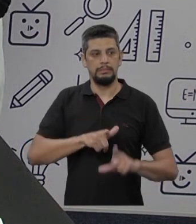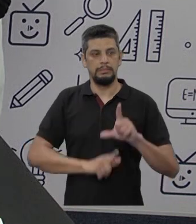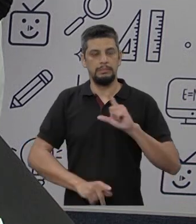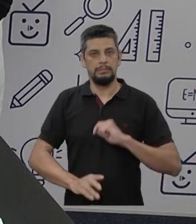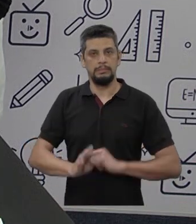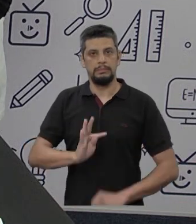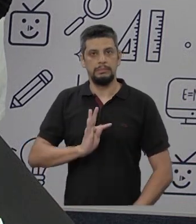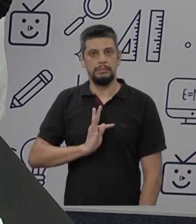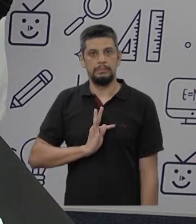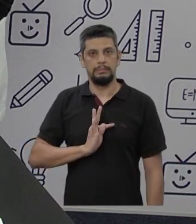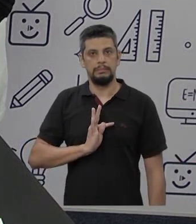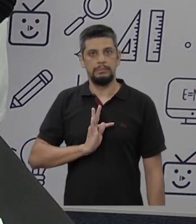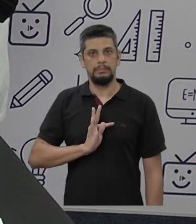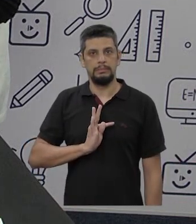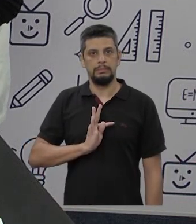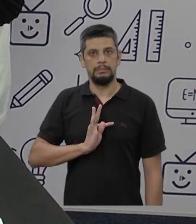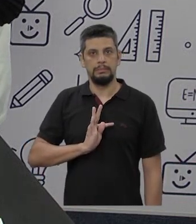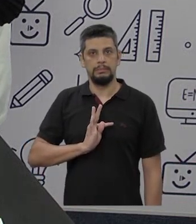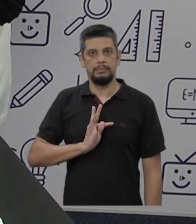T.